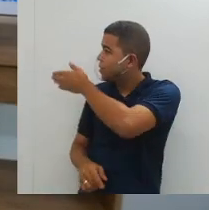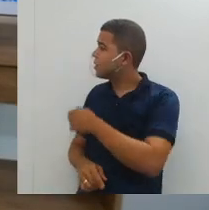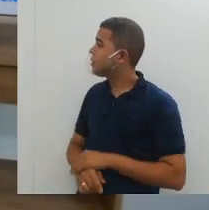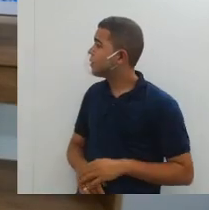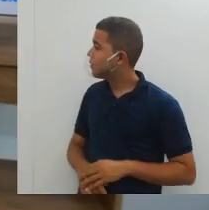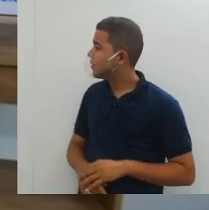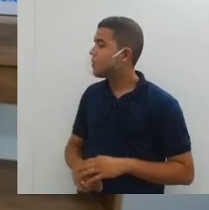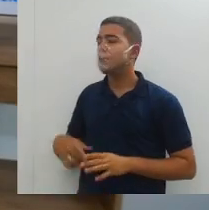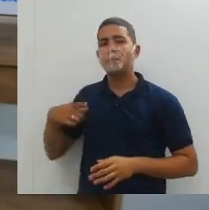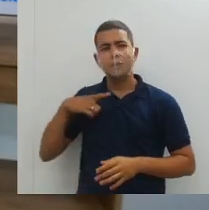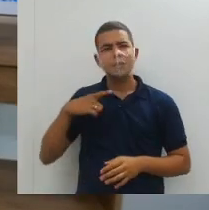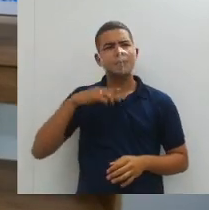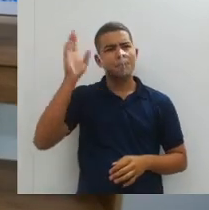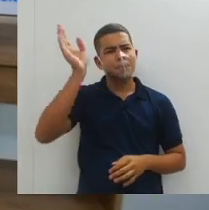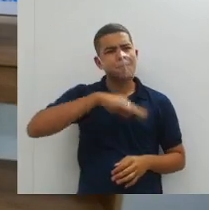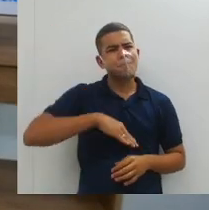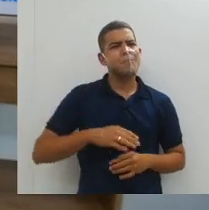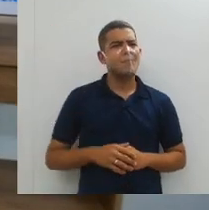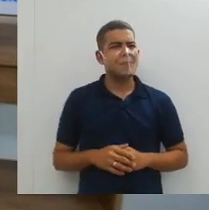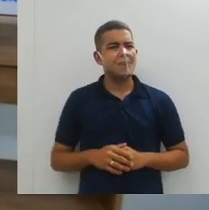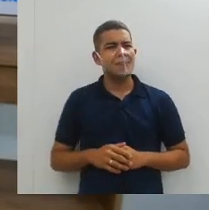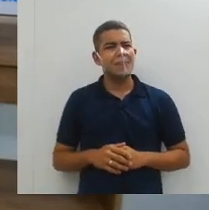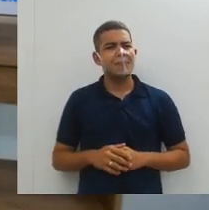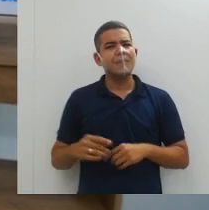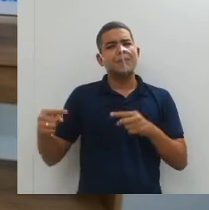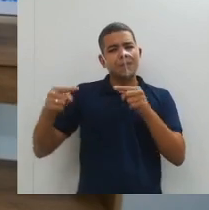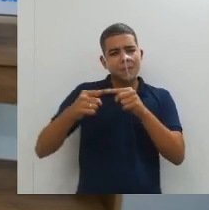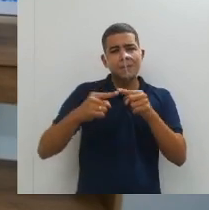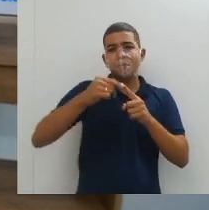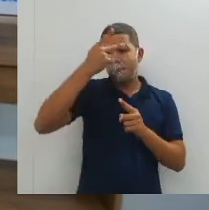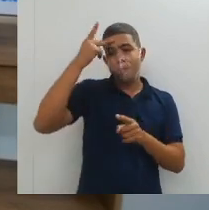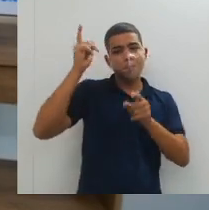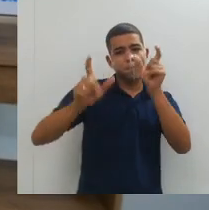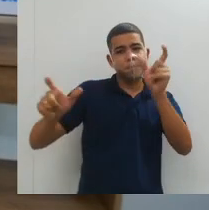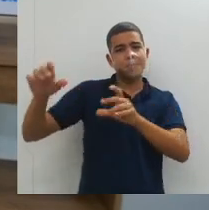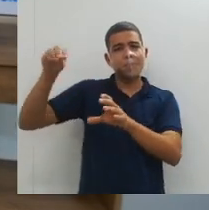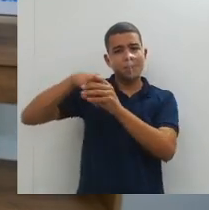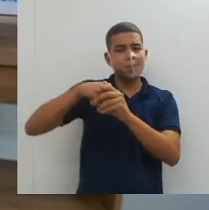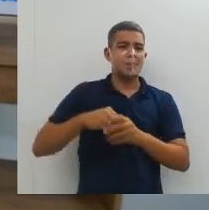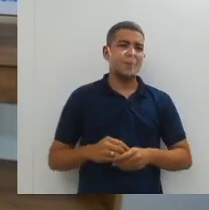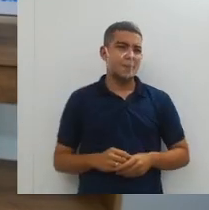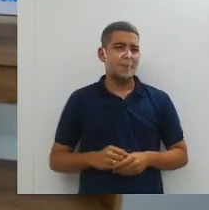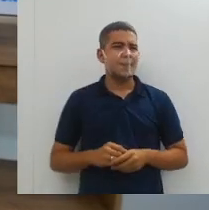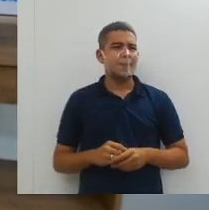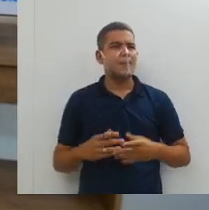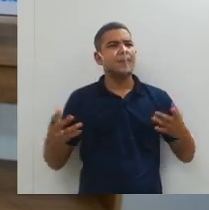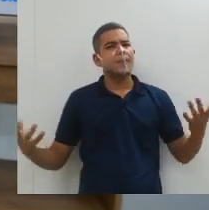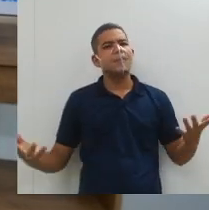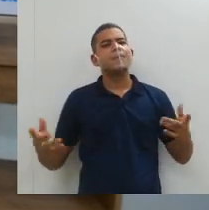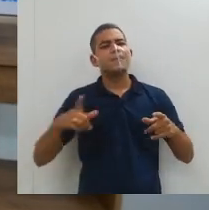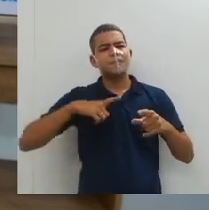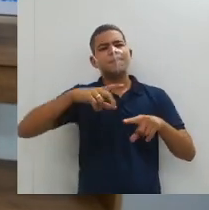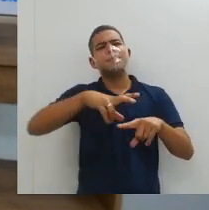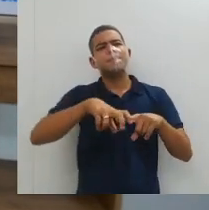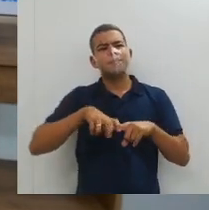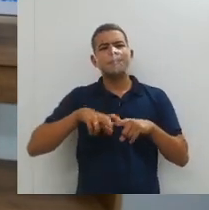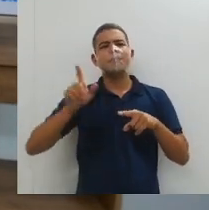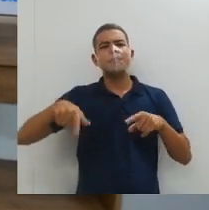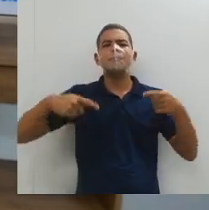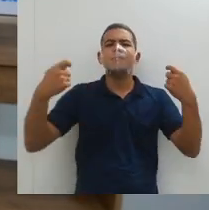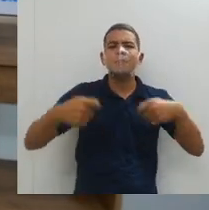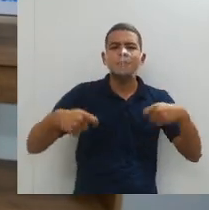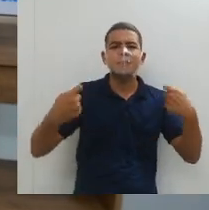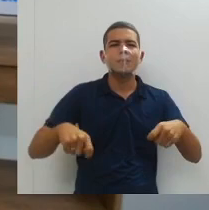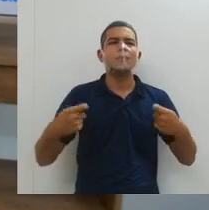malignidades que são intrínsecas à natureza humana. Então, é por isso que há uma